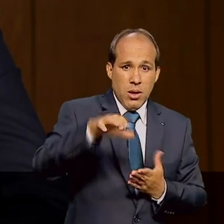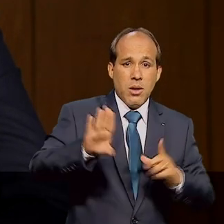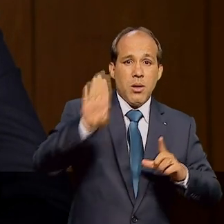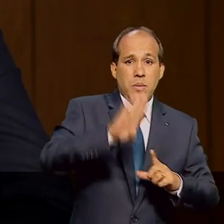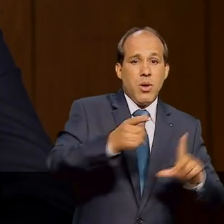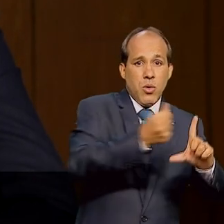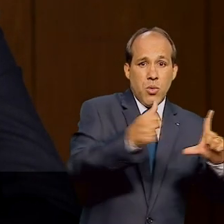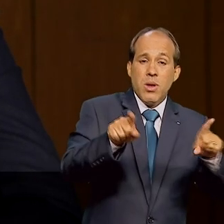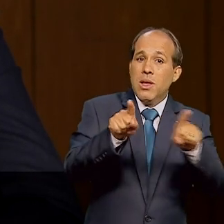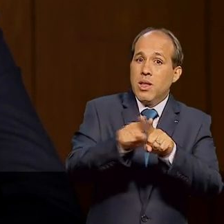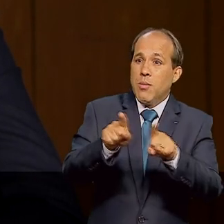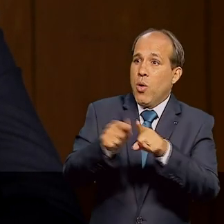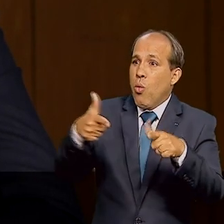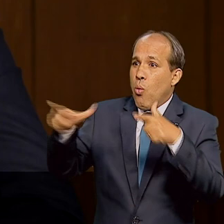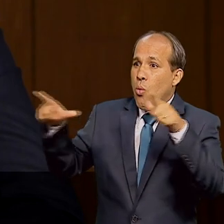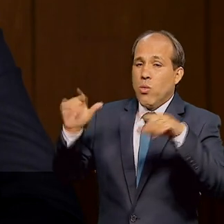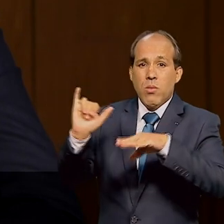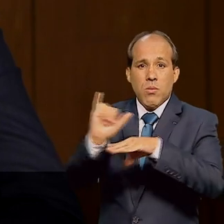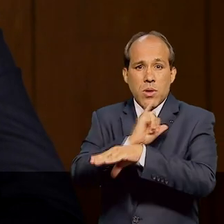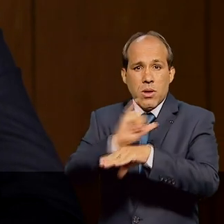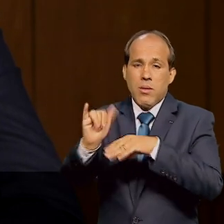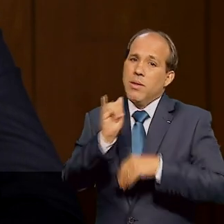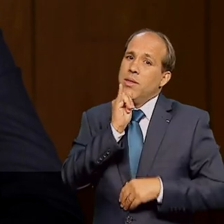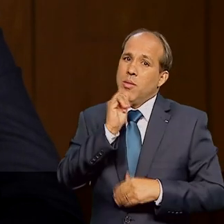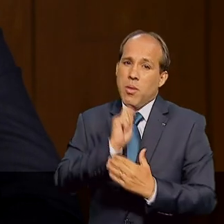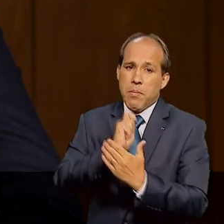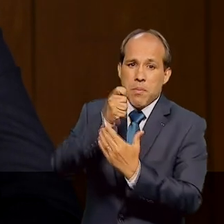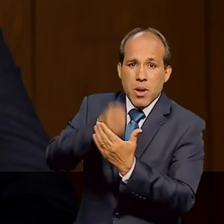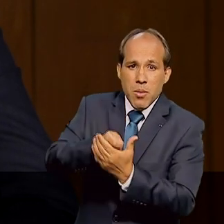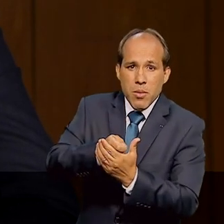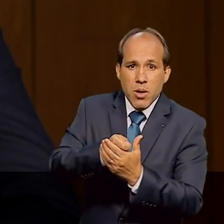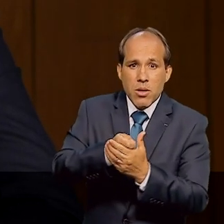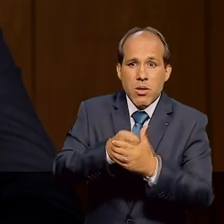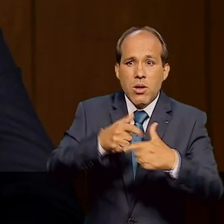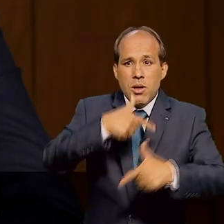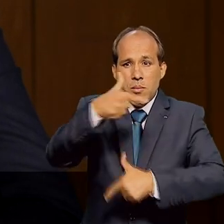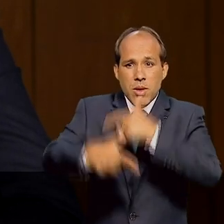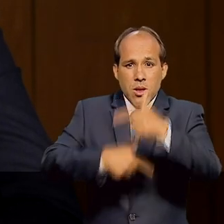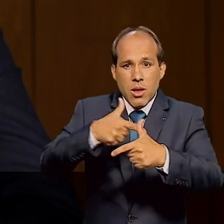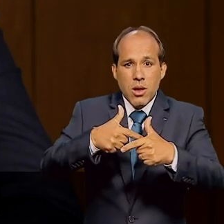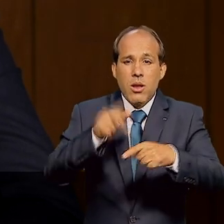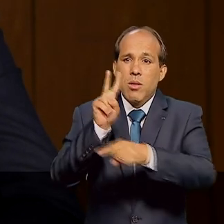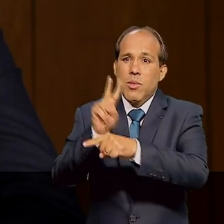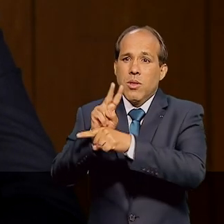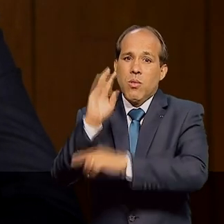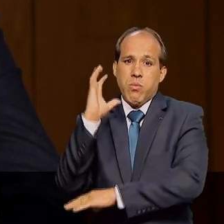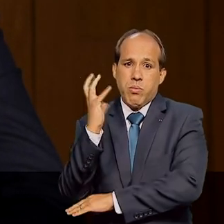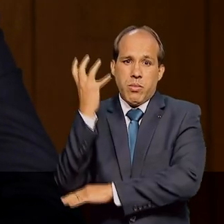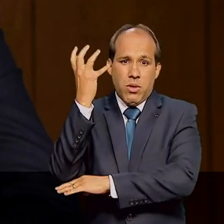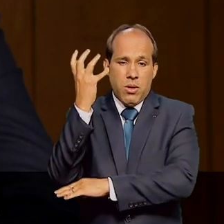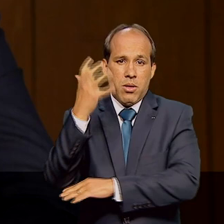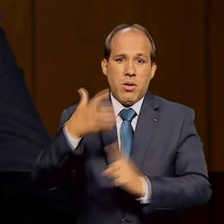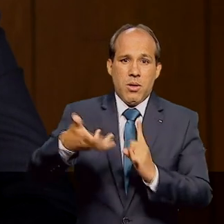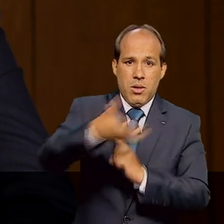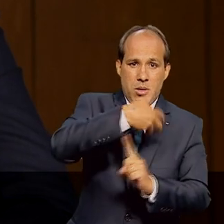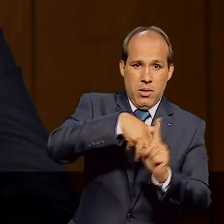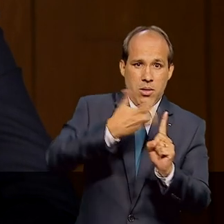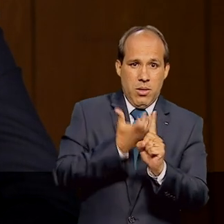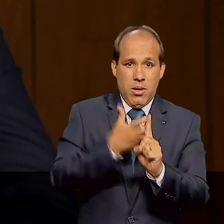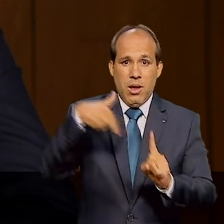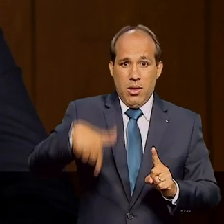da bioeconomia quanto Por meios e novos mecanismos como o pagamento a fornecedores de serviços ambientais